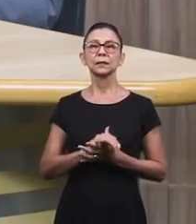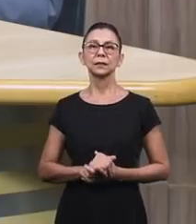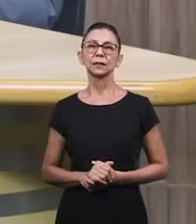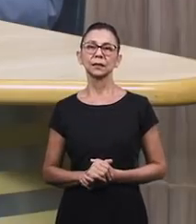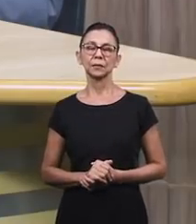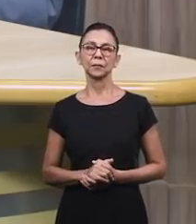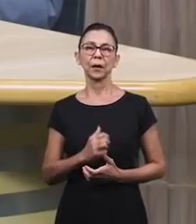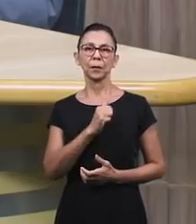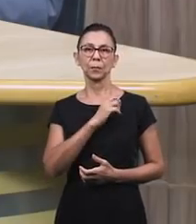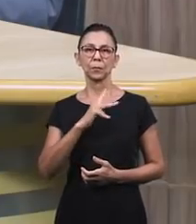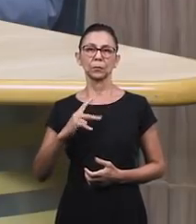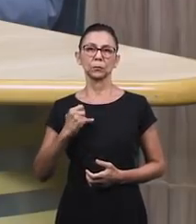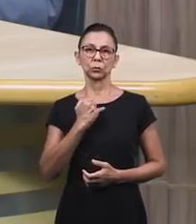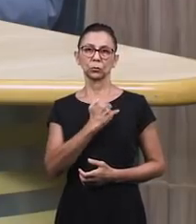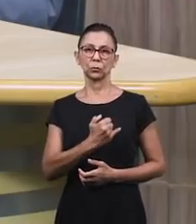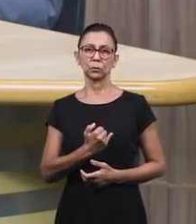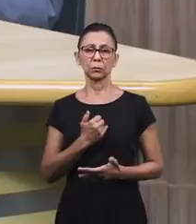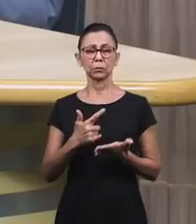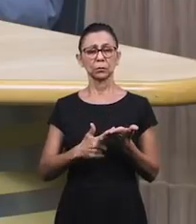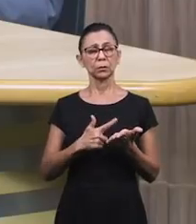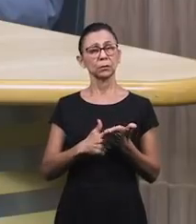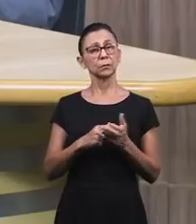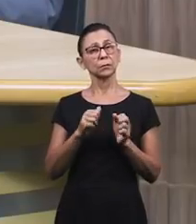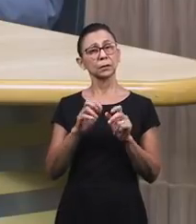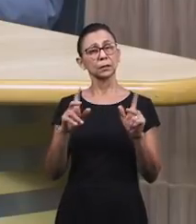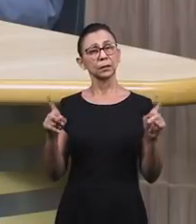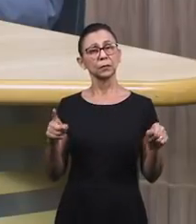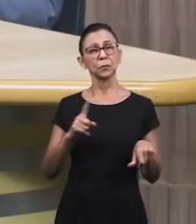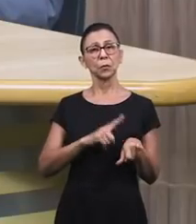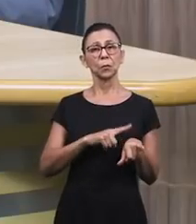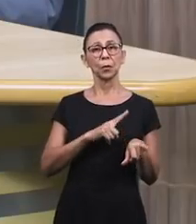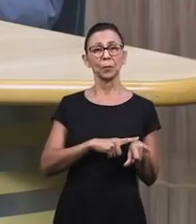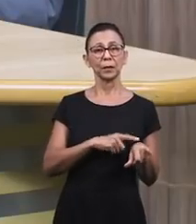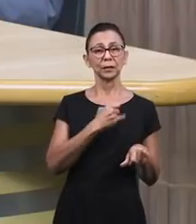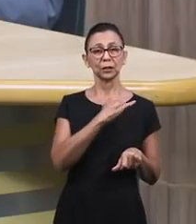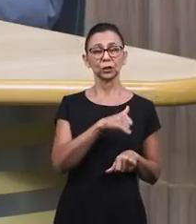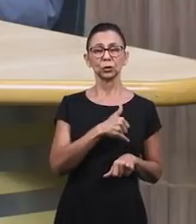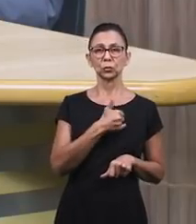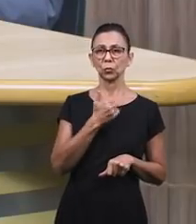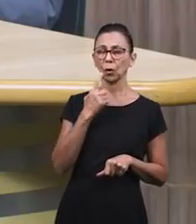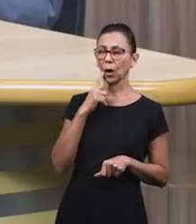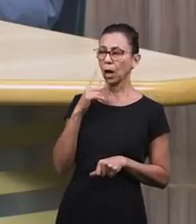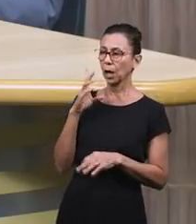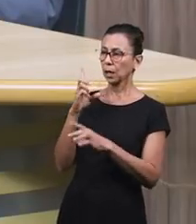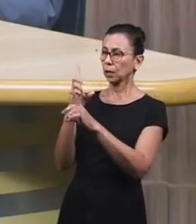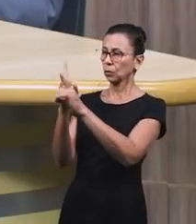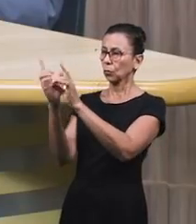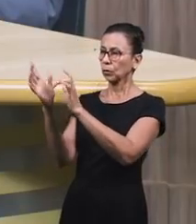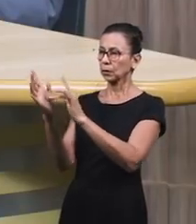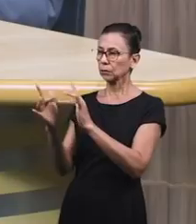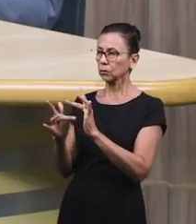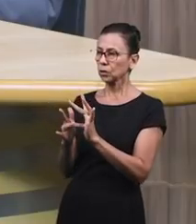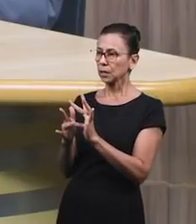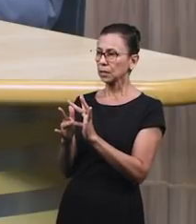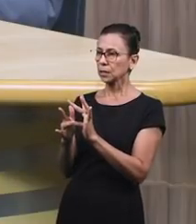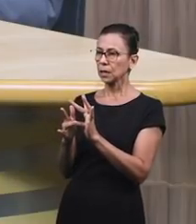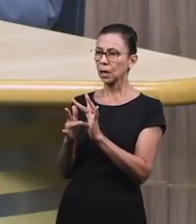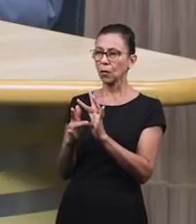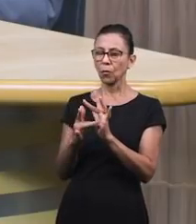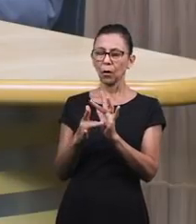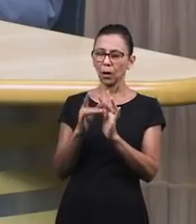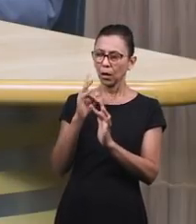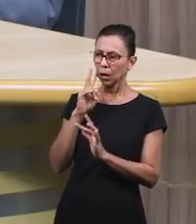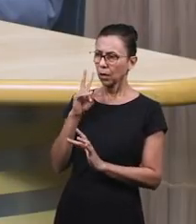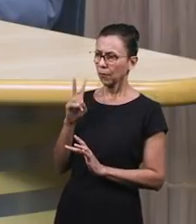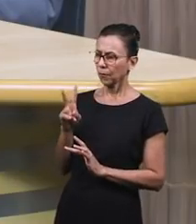próprio apóstolo João, no Apocalipse, quando ele se encontra com Jesus, né? Quando ele ouve aquela voz como voz de muitas águas, ele se vira, ele começa a